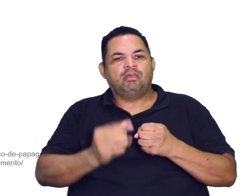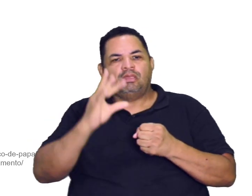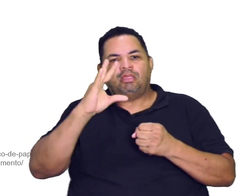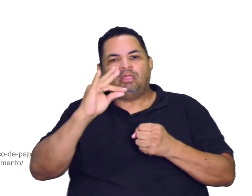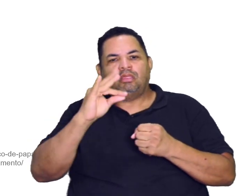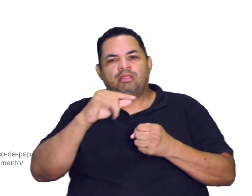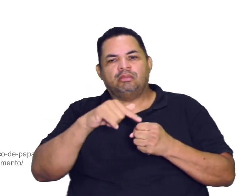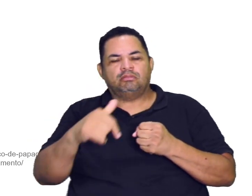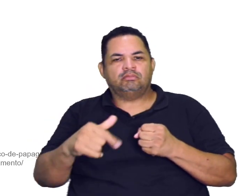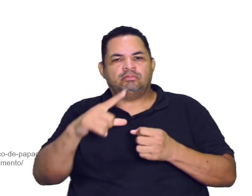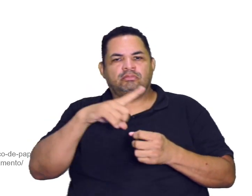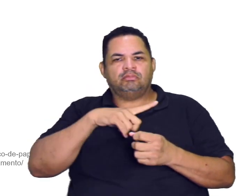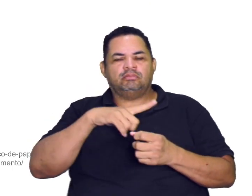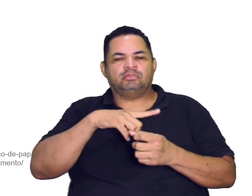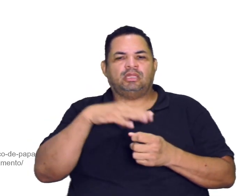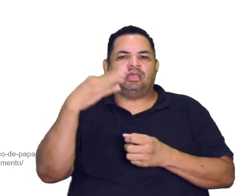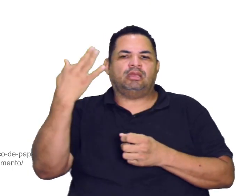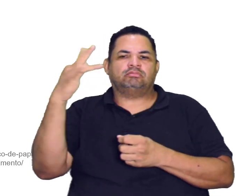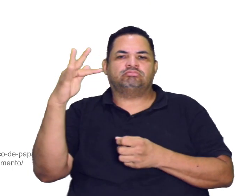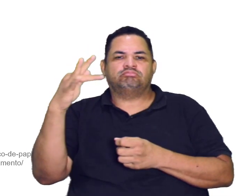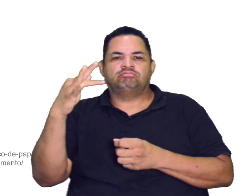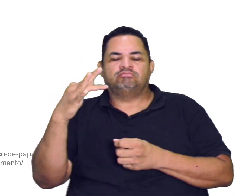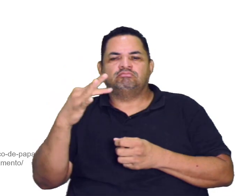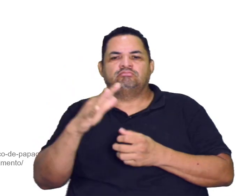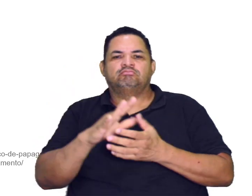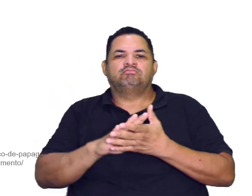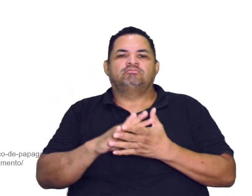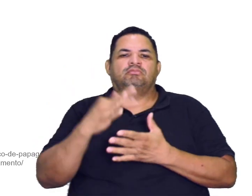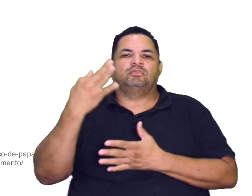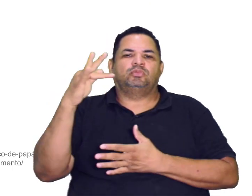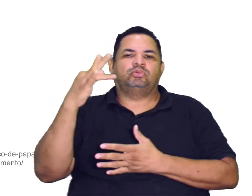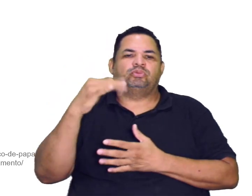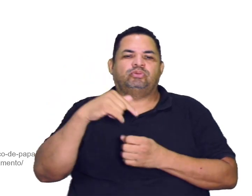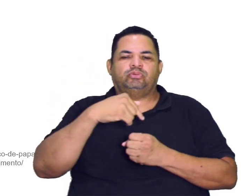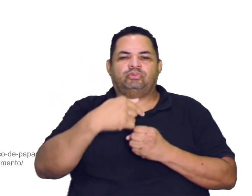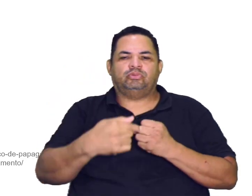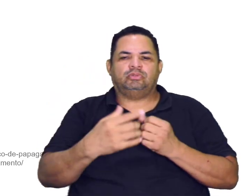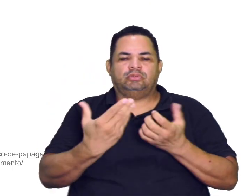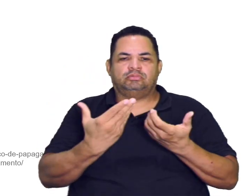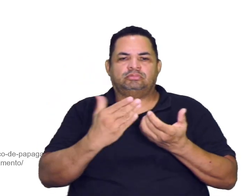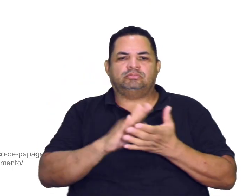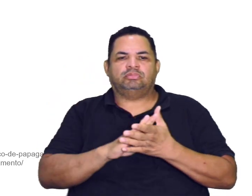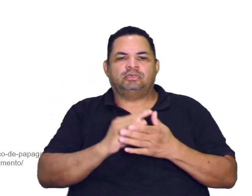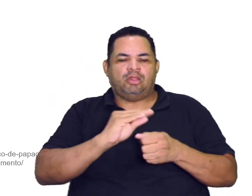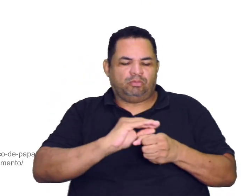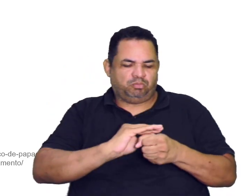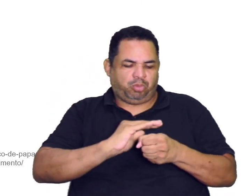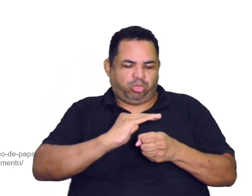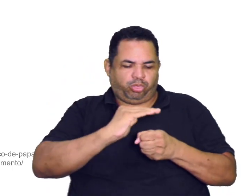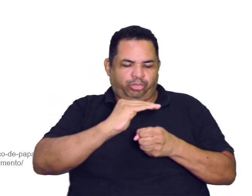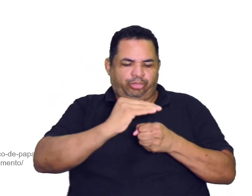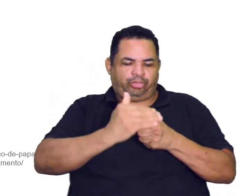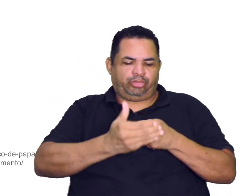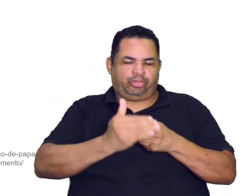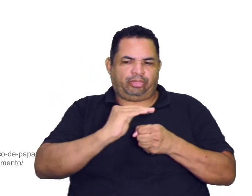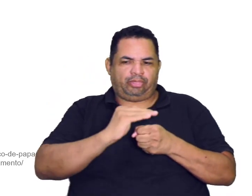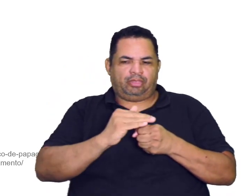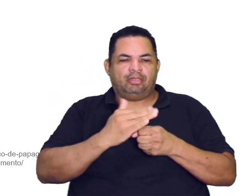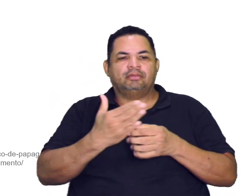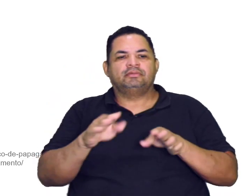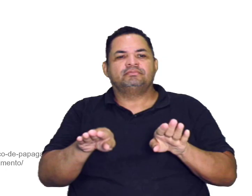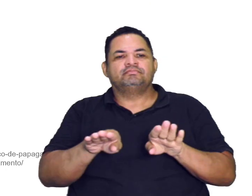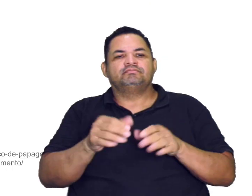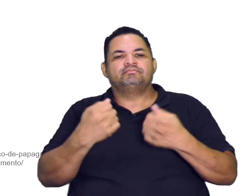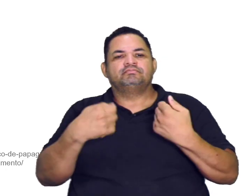disco, causando aí dores, né? Passa aí pelo tecido nervoso e pode inflamar. Então,